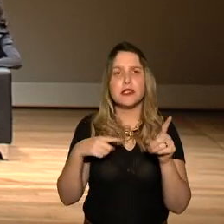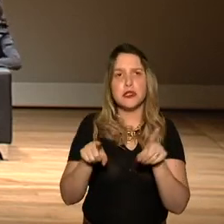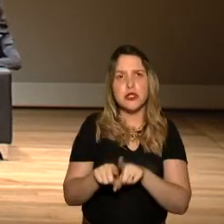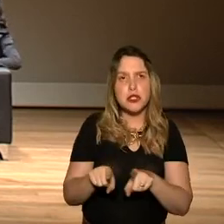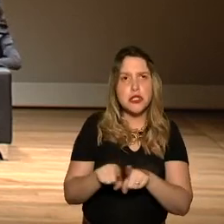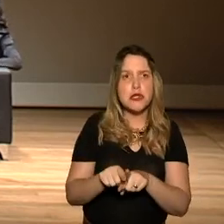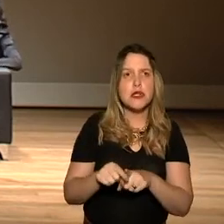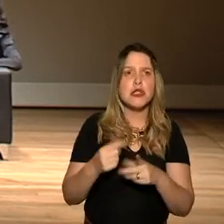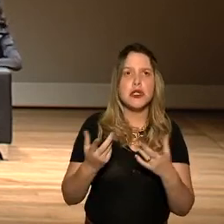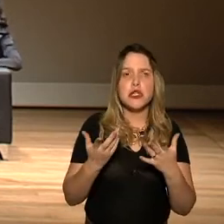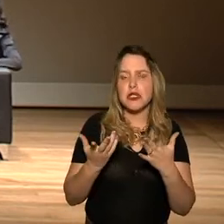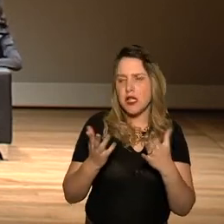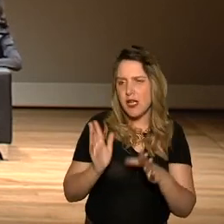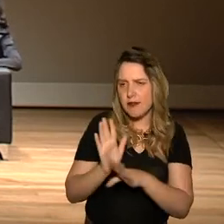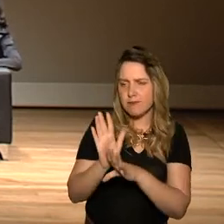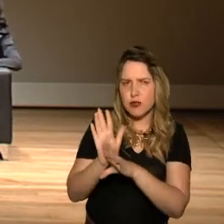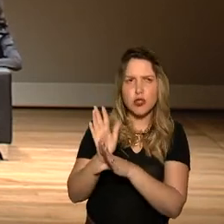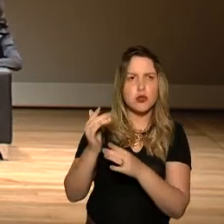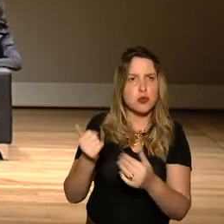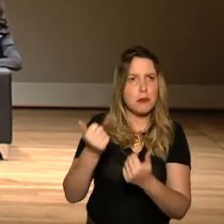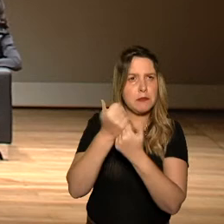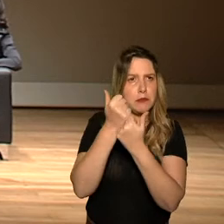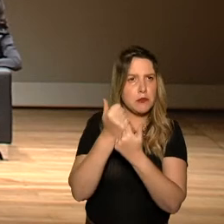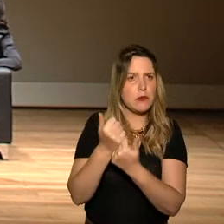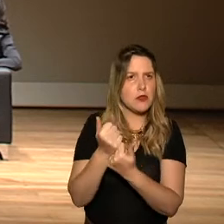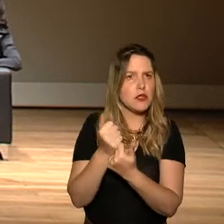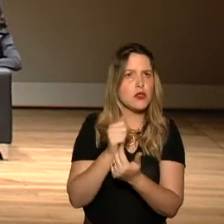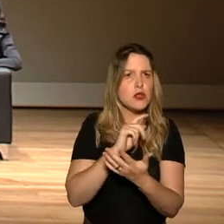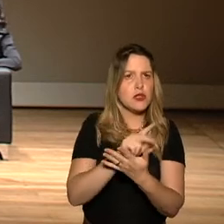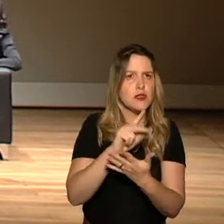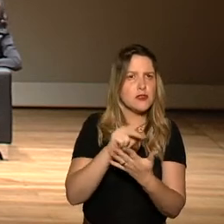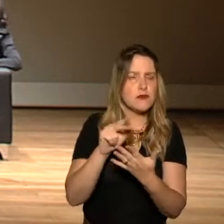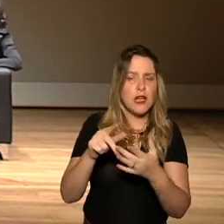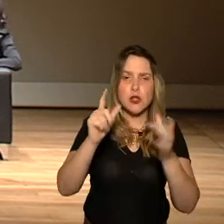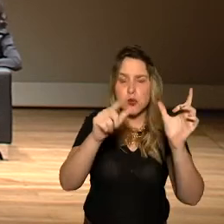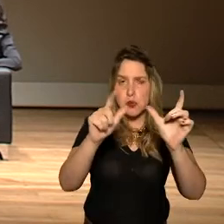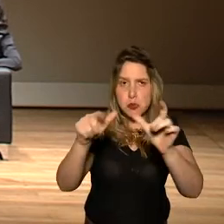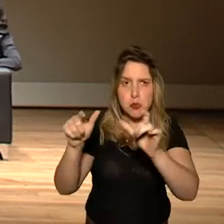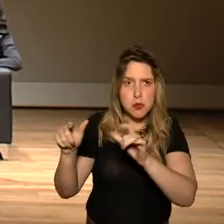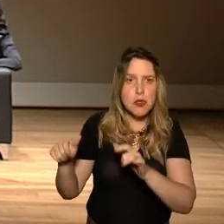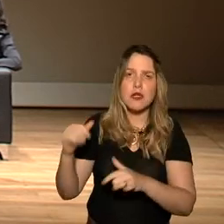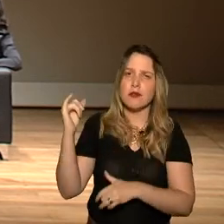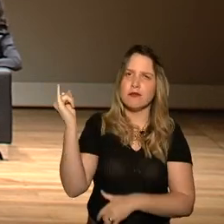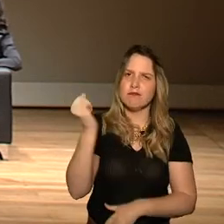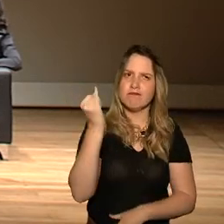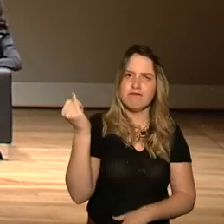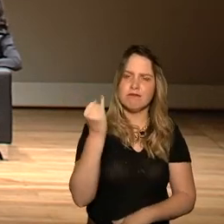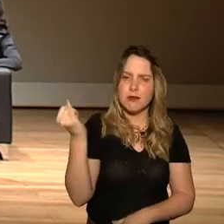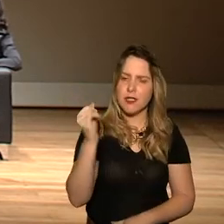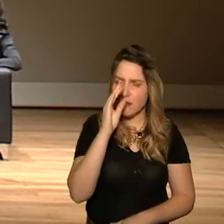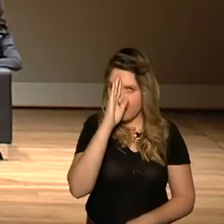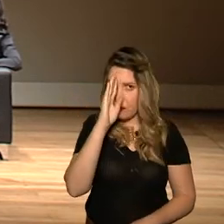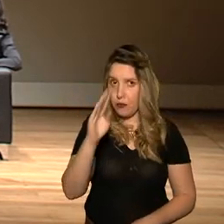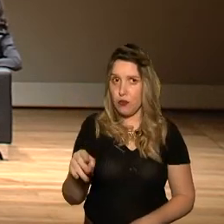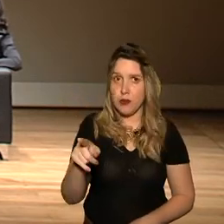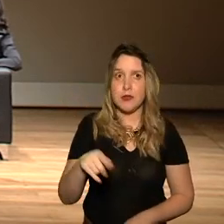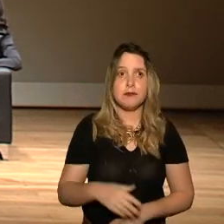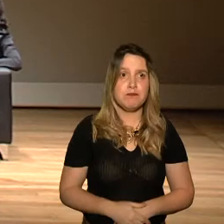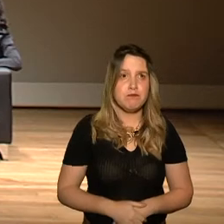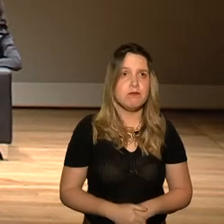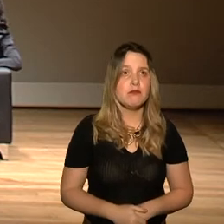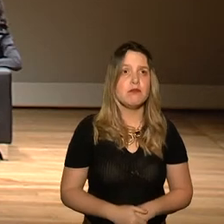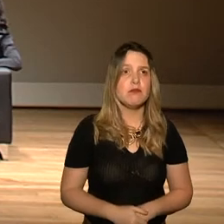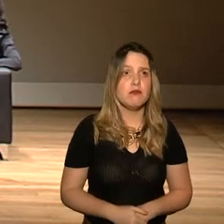inibe esse tipo de manifestação São práticas culturais tão importantes quanto aquelas que estão no teatro